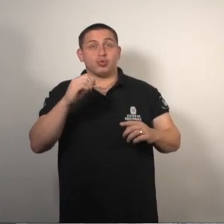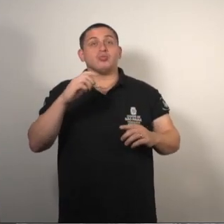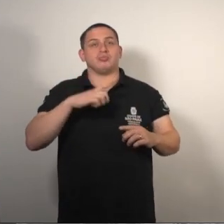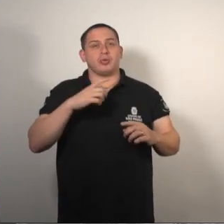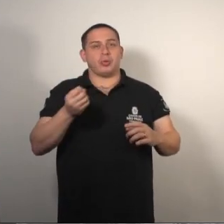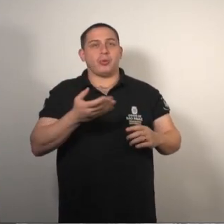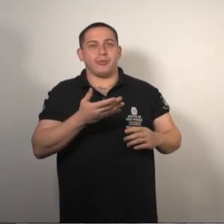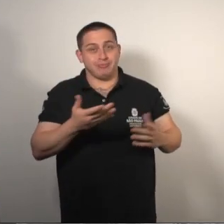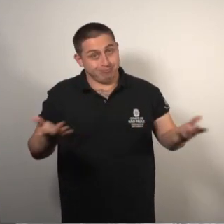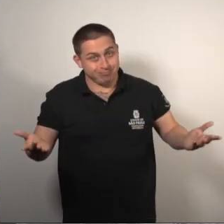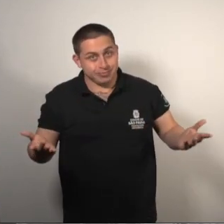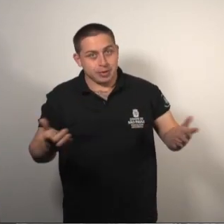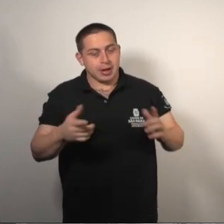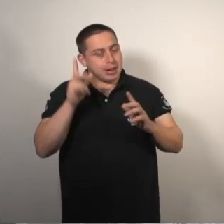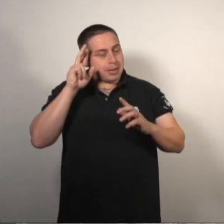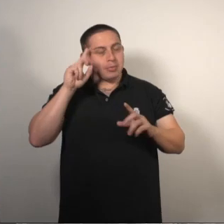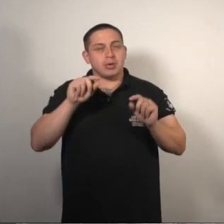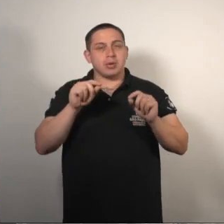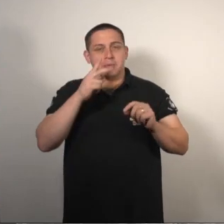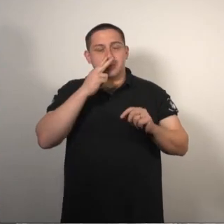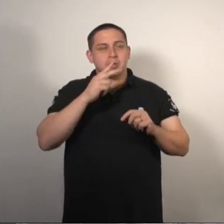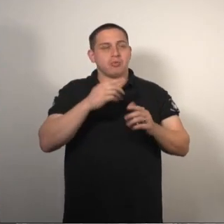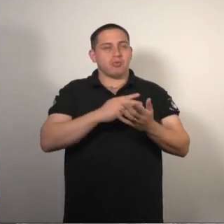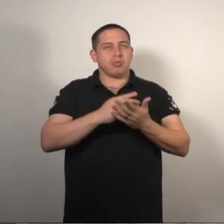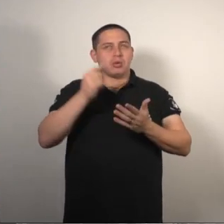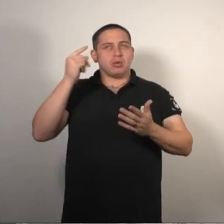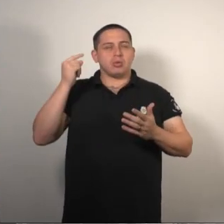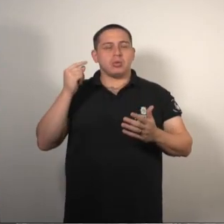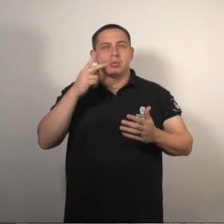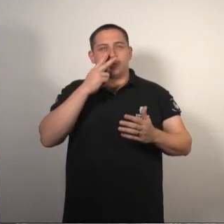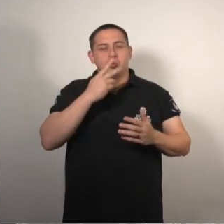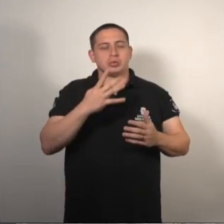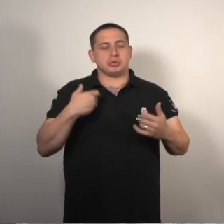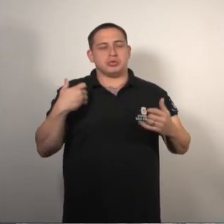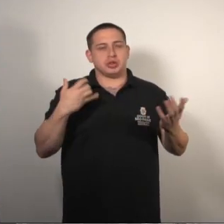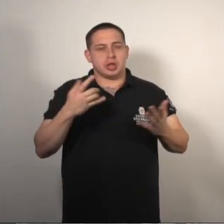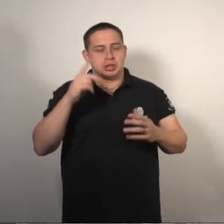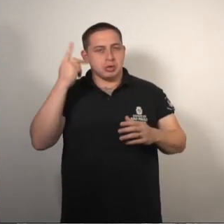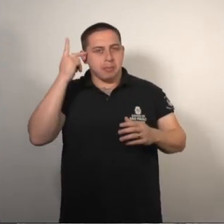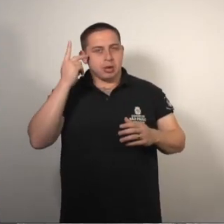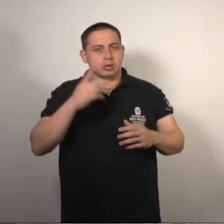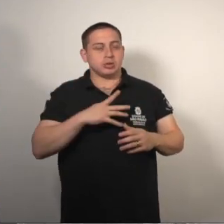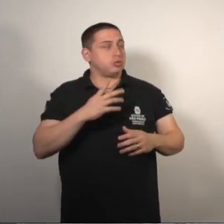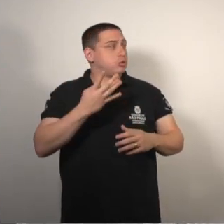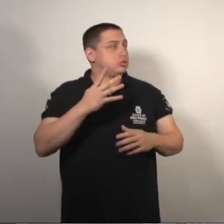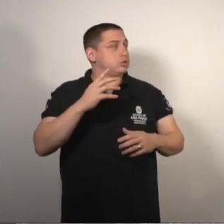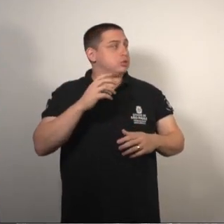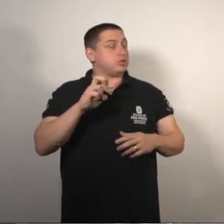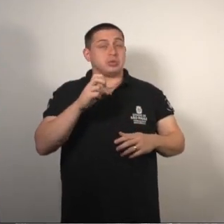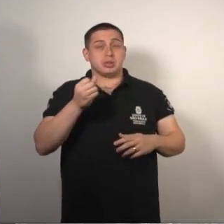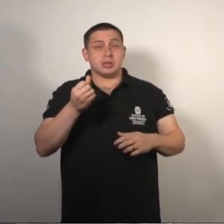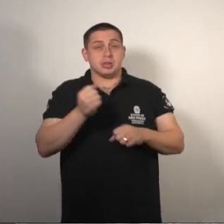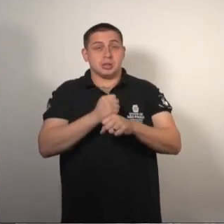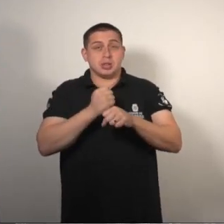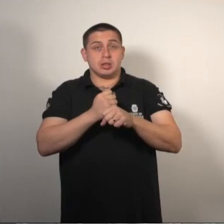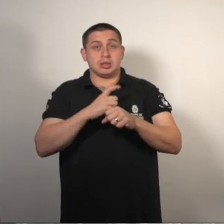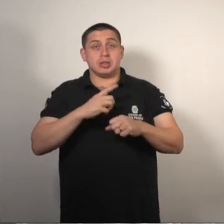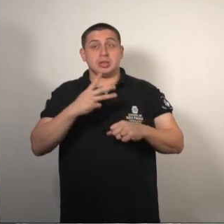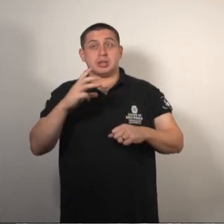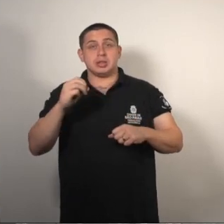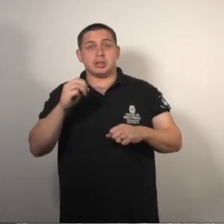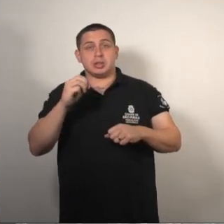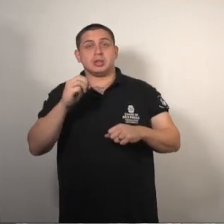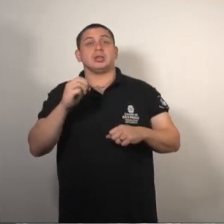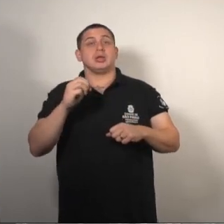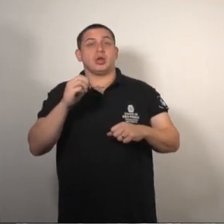fundada em 1554, até 2020, portanto, 466 anos, foram feitos 20 hospitais. Hoje nós temos 30, Bruno Covas e eu, mais 10